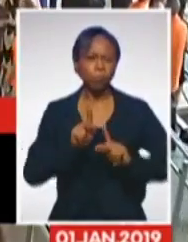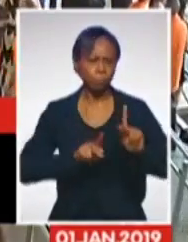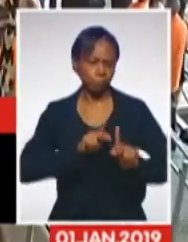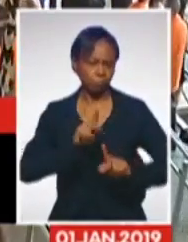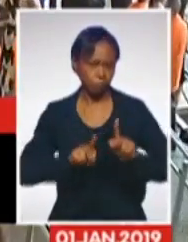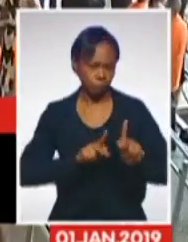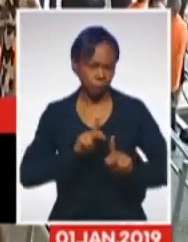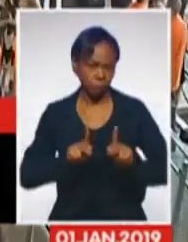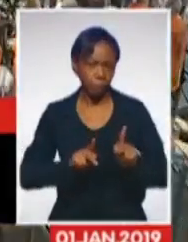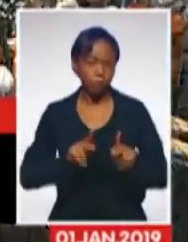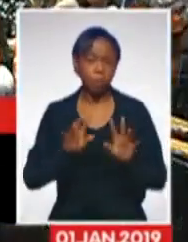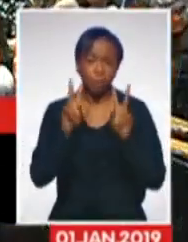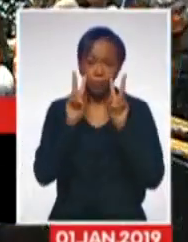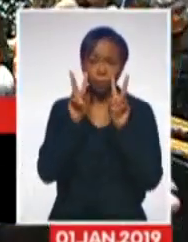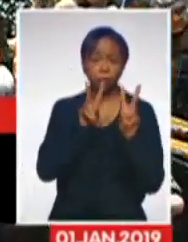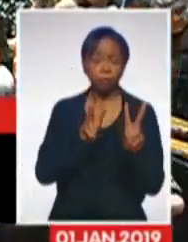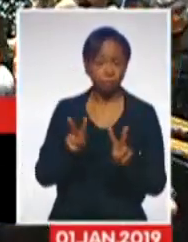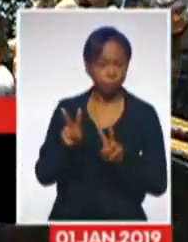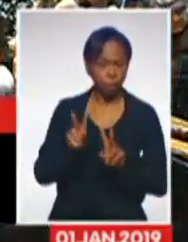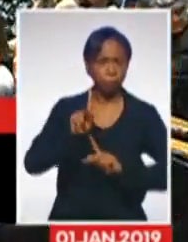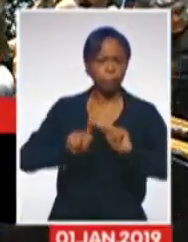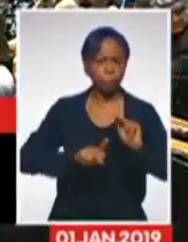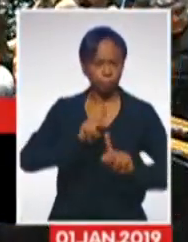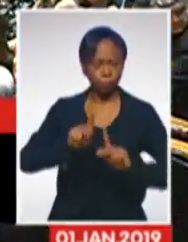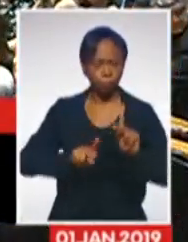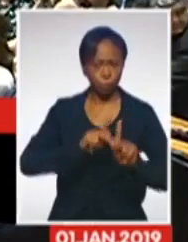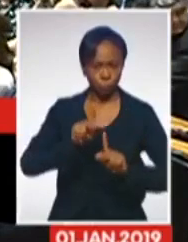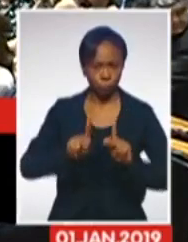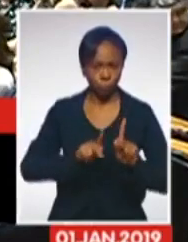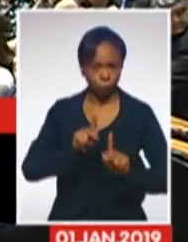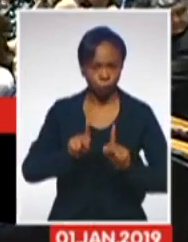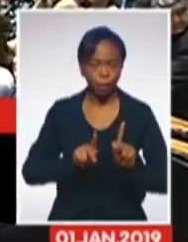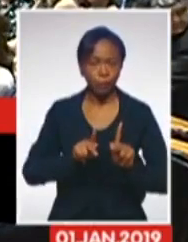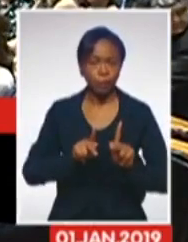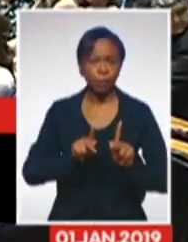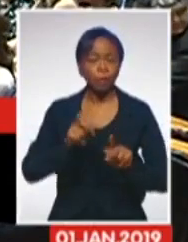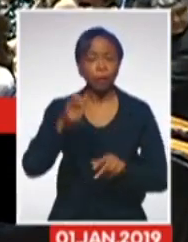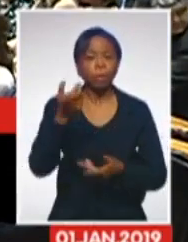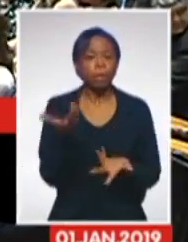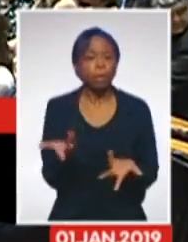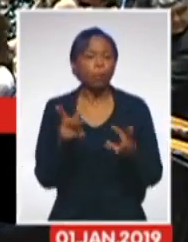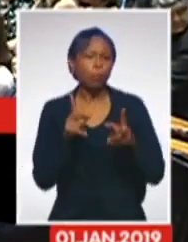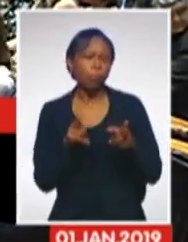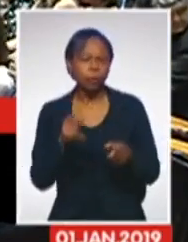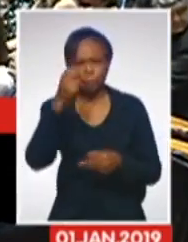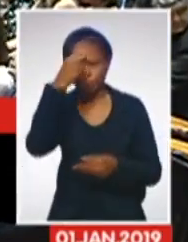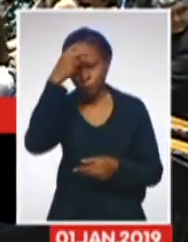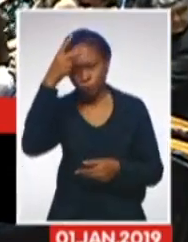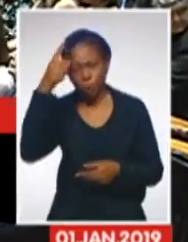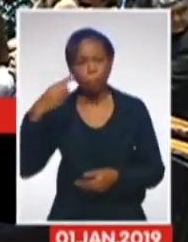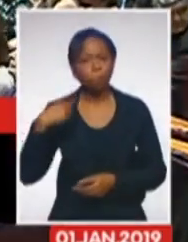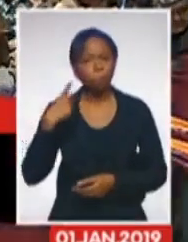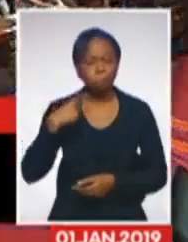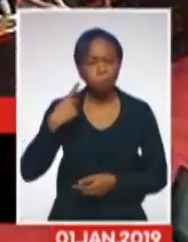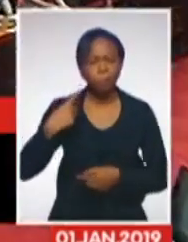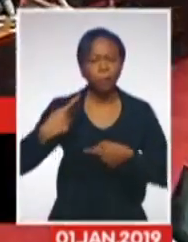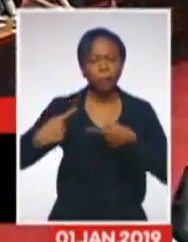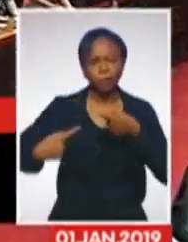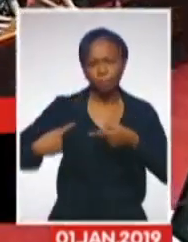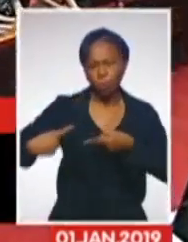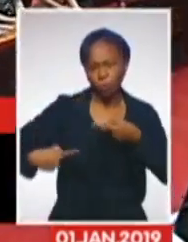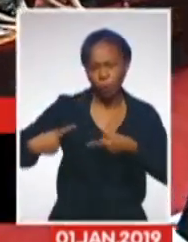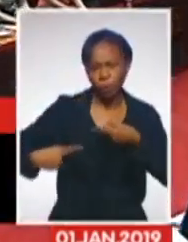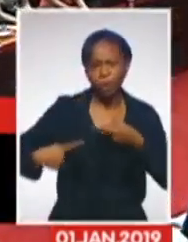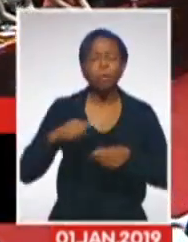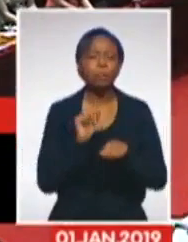tem, ouvimos aí a população, do mesmo modo que os prefeitos e os políticos estão nessa expectativa, a população também